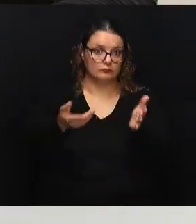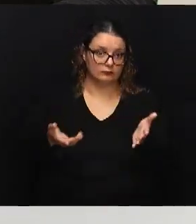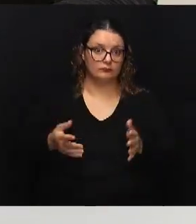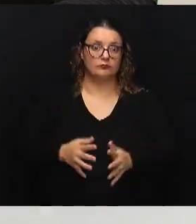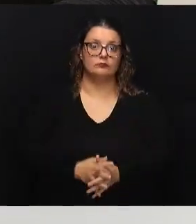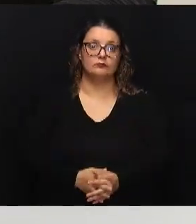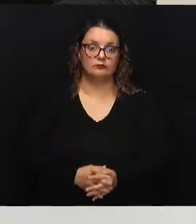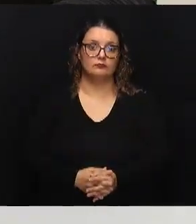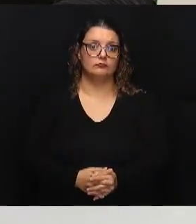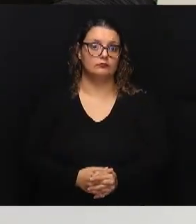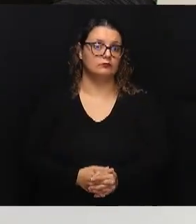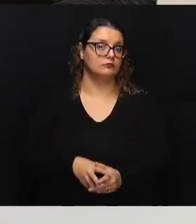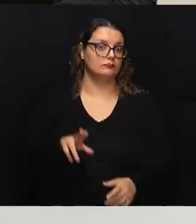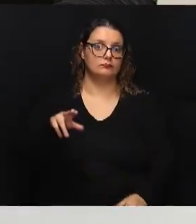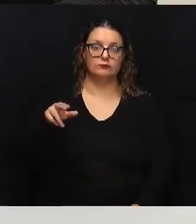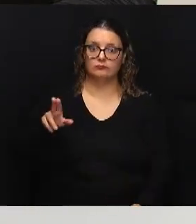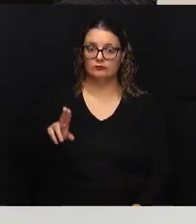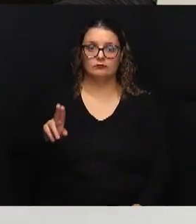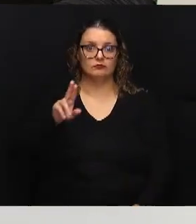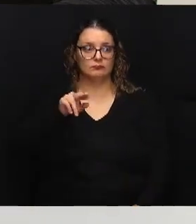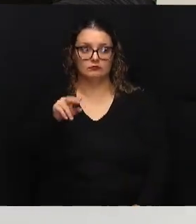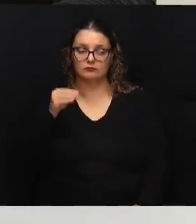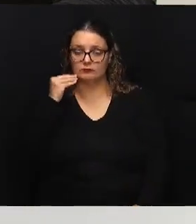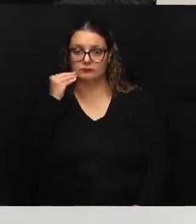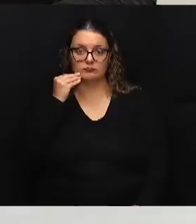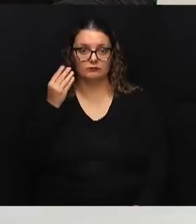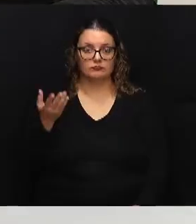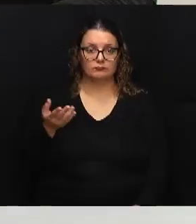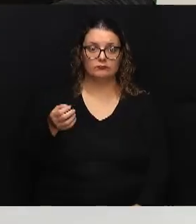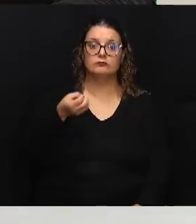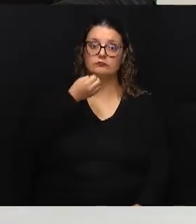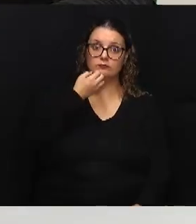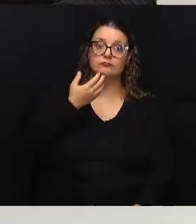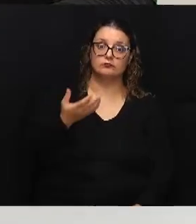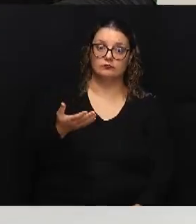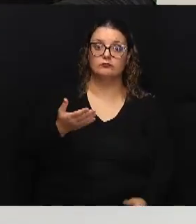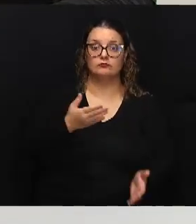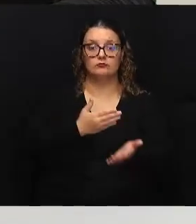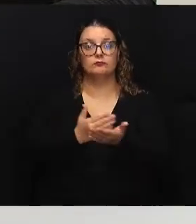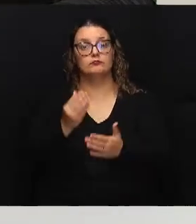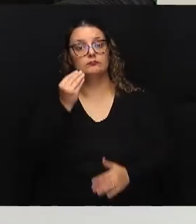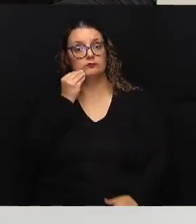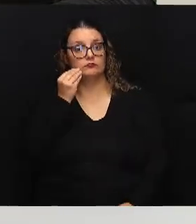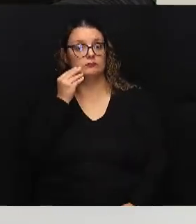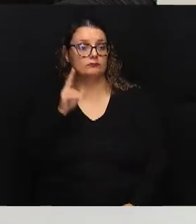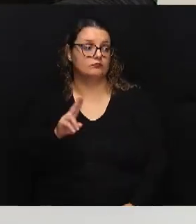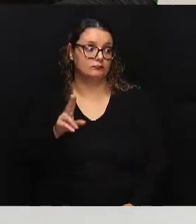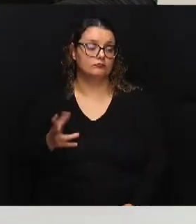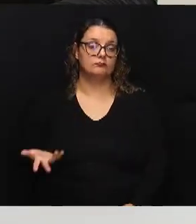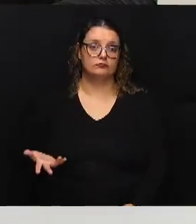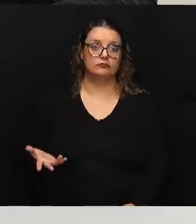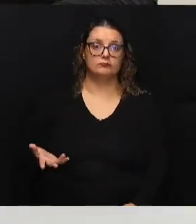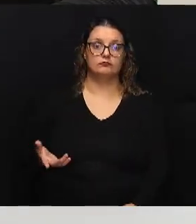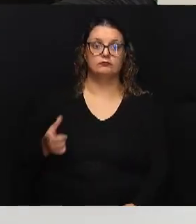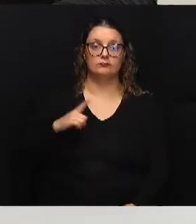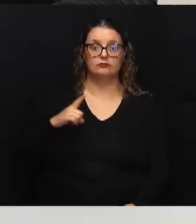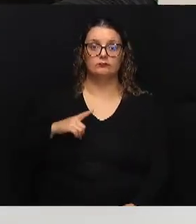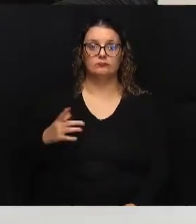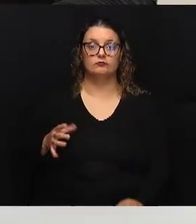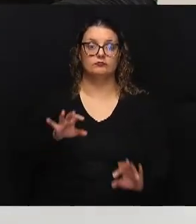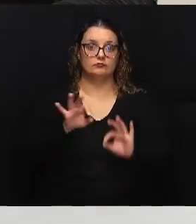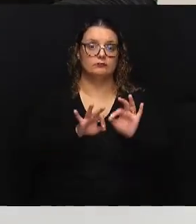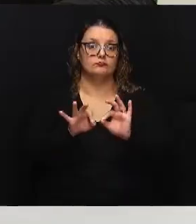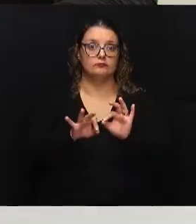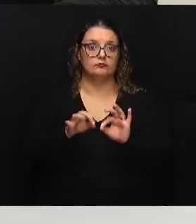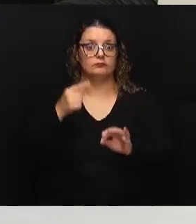se você nunca usou, nunca testou, vale a pena começar a tentar usar, porque ela, em geral, vai ter a chance de organizar